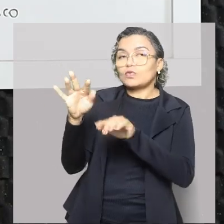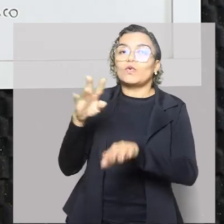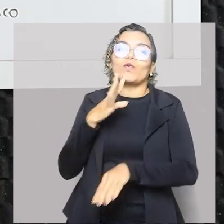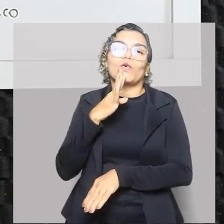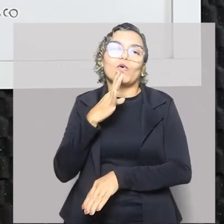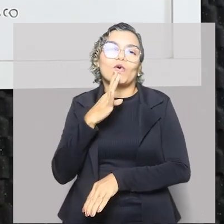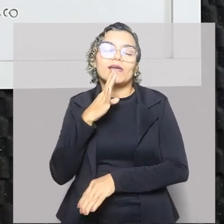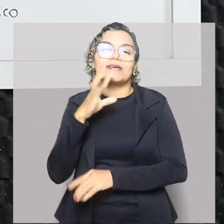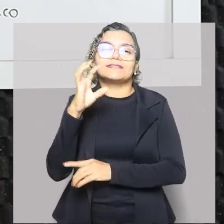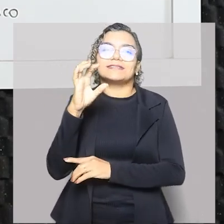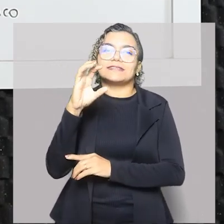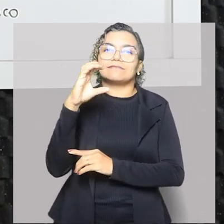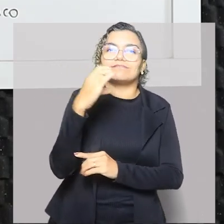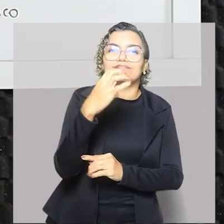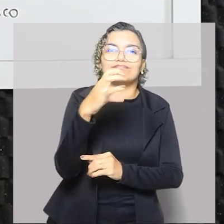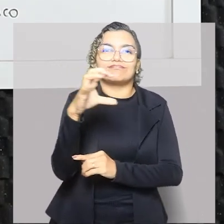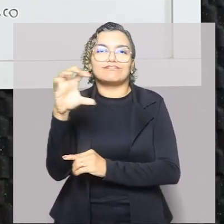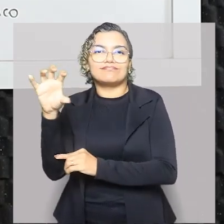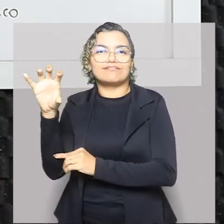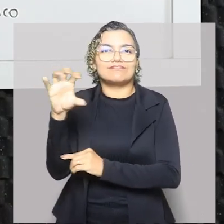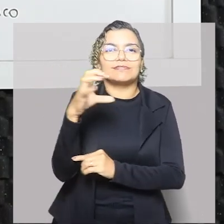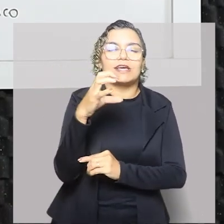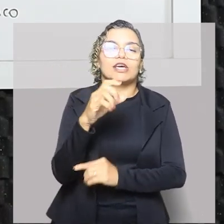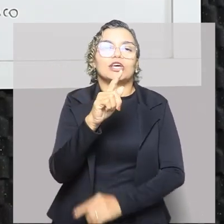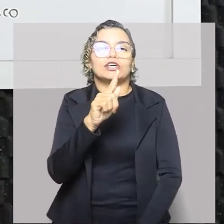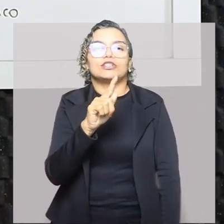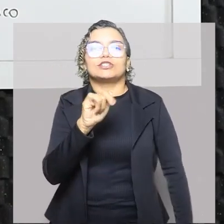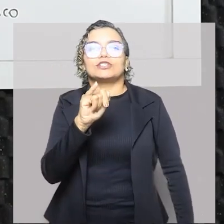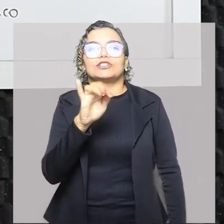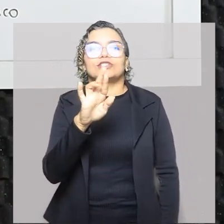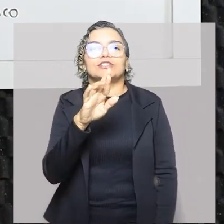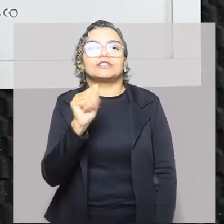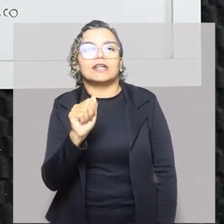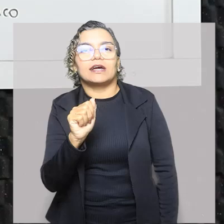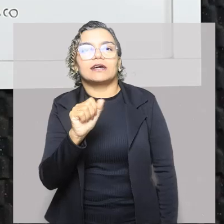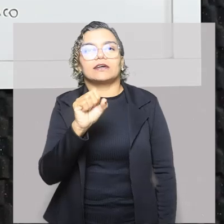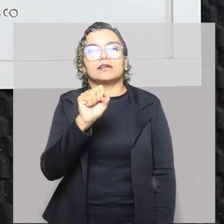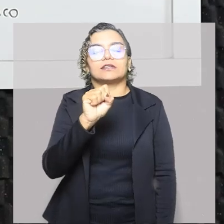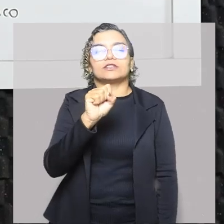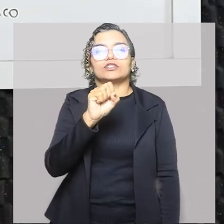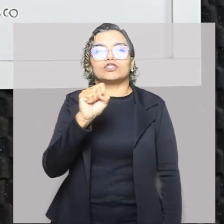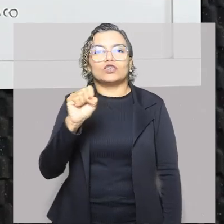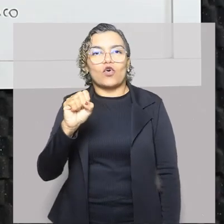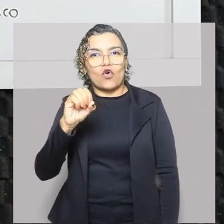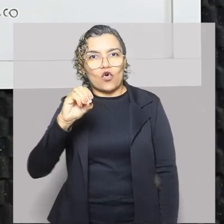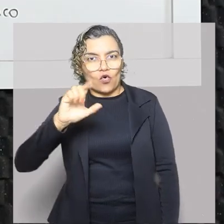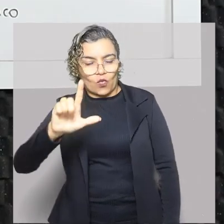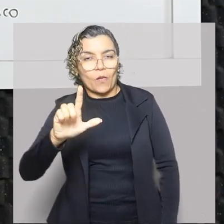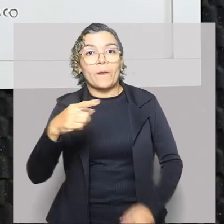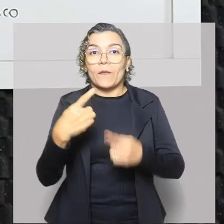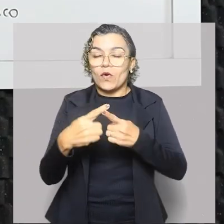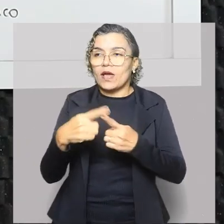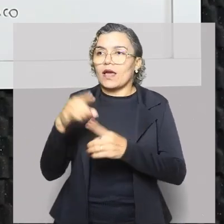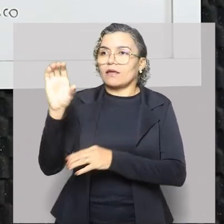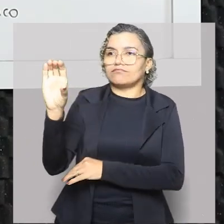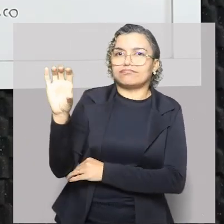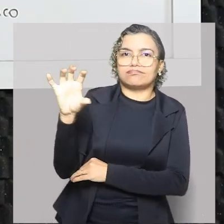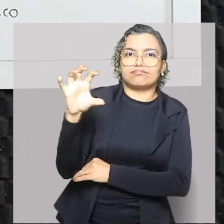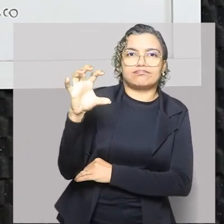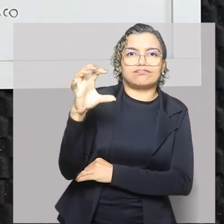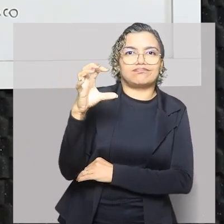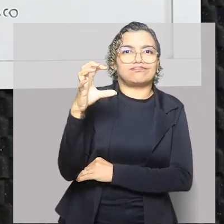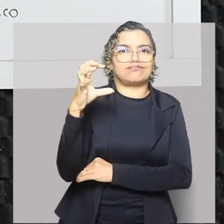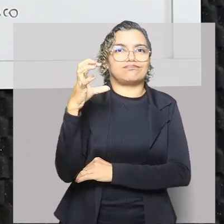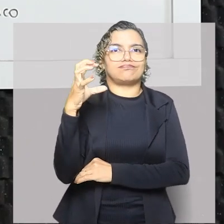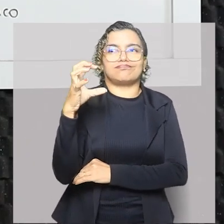como girassol, né? Por que que o nome dessa flor é girassol? Porque ela se movimenta, né? Ela gira conforme